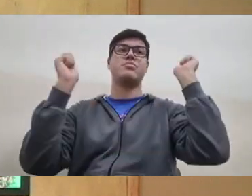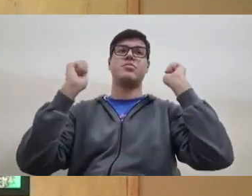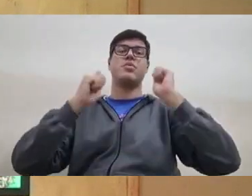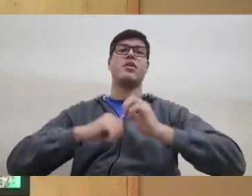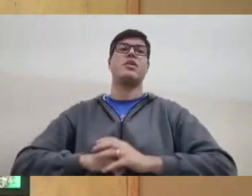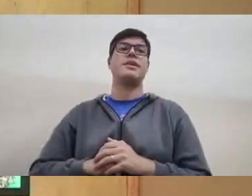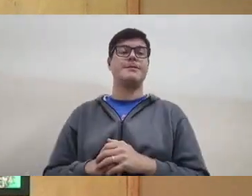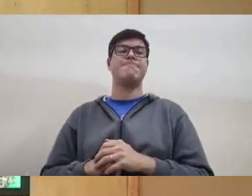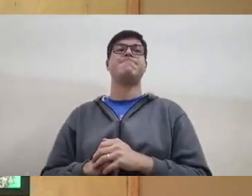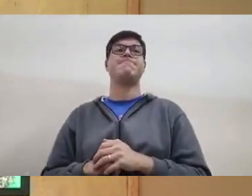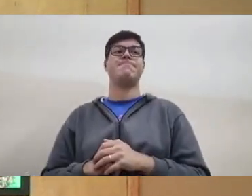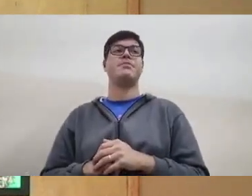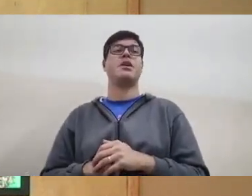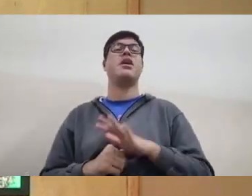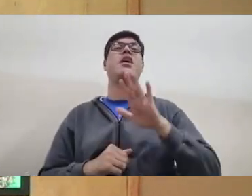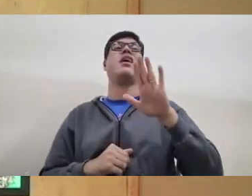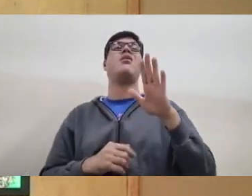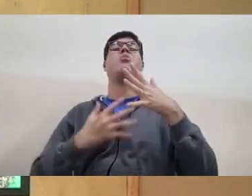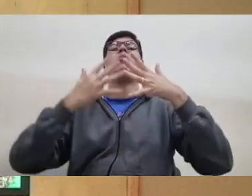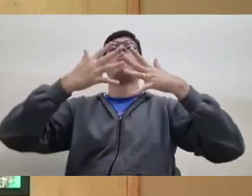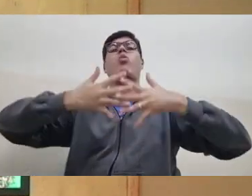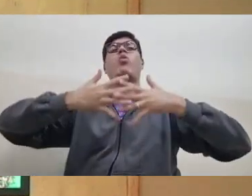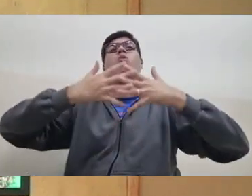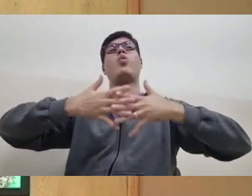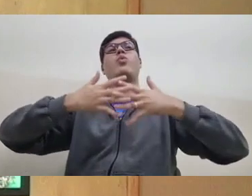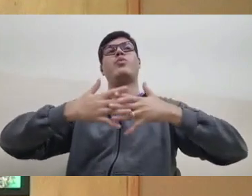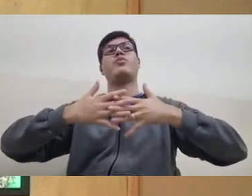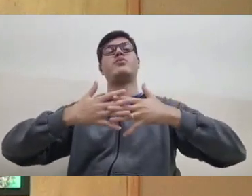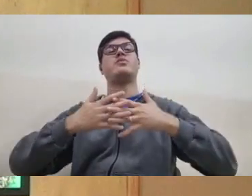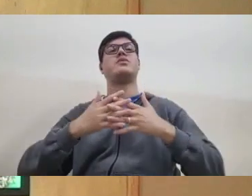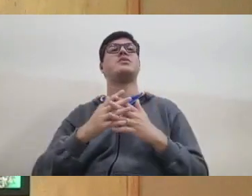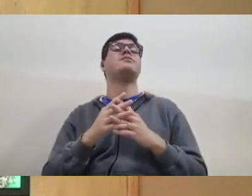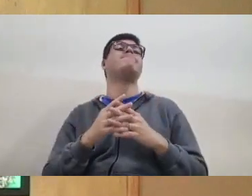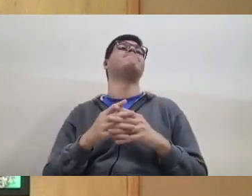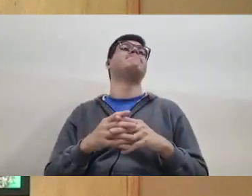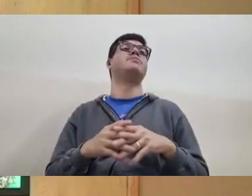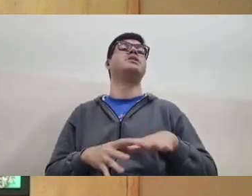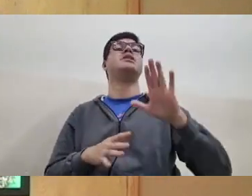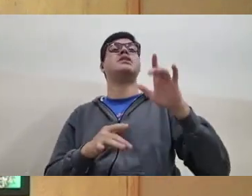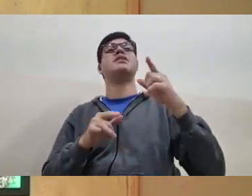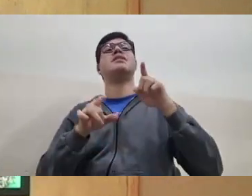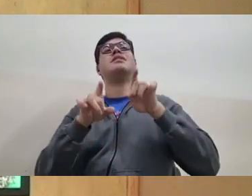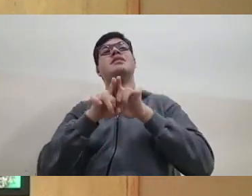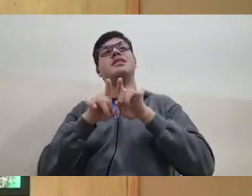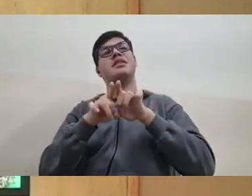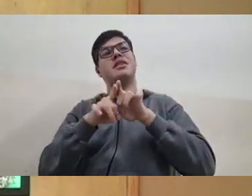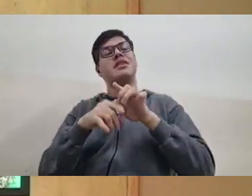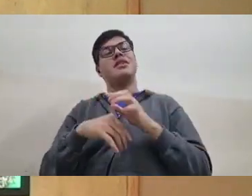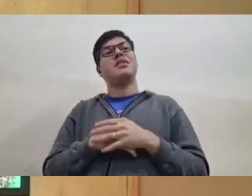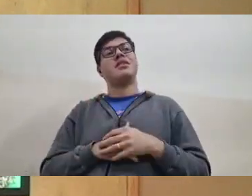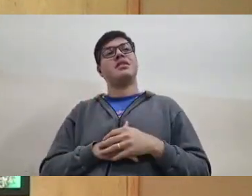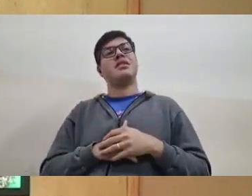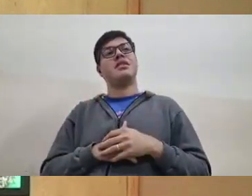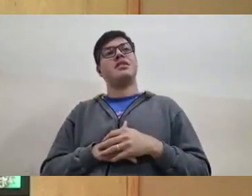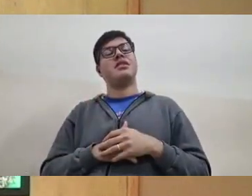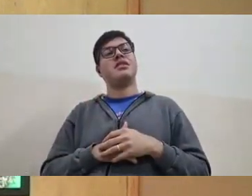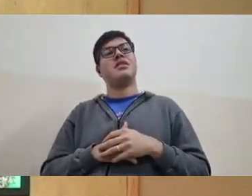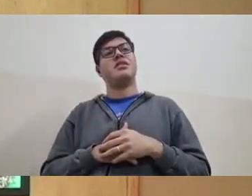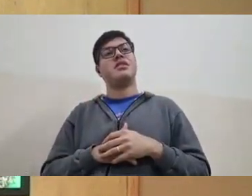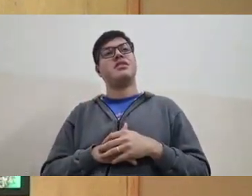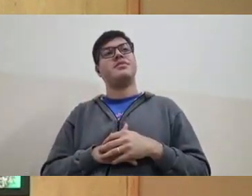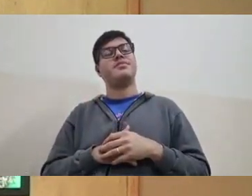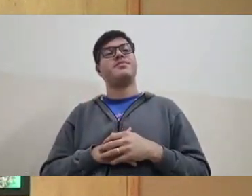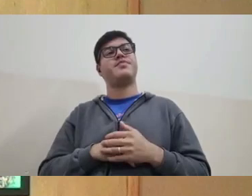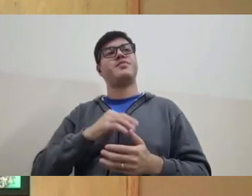que seria muito bom mas vai confundir e outra coisa nós temos também o